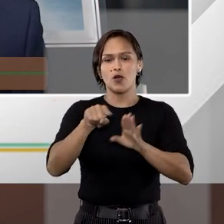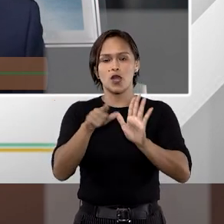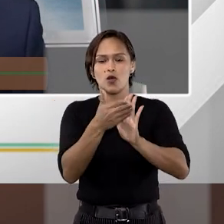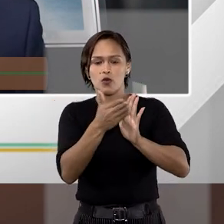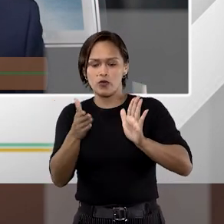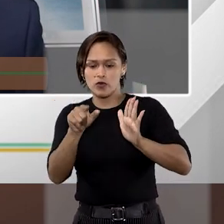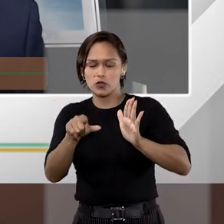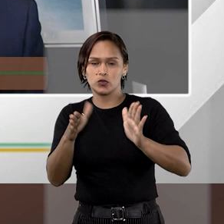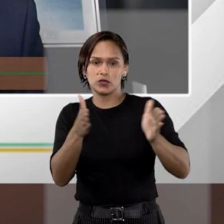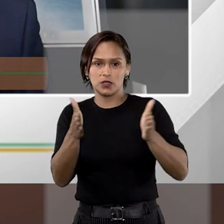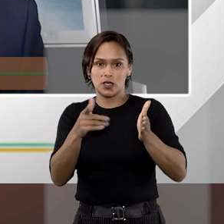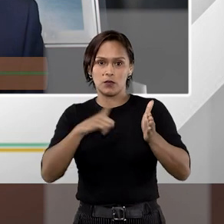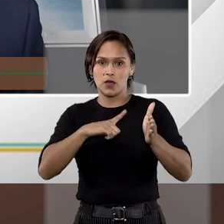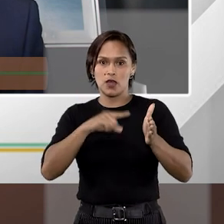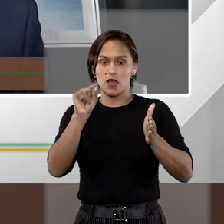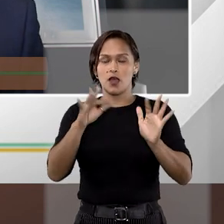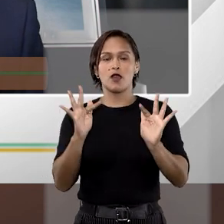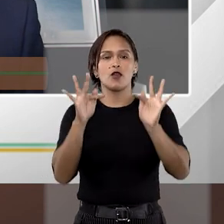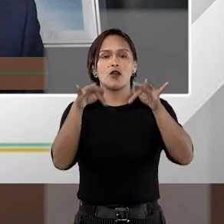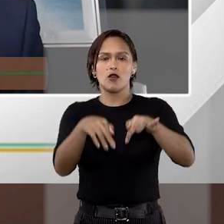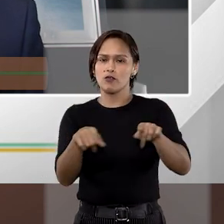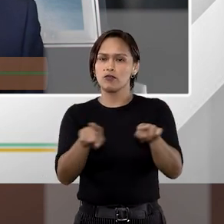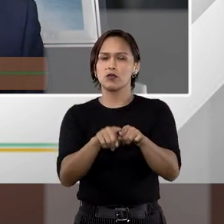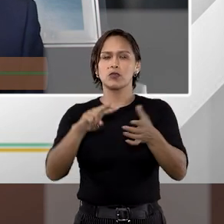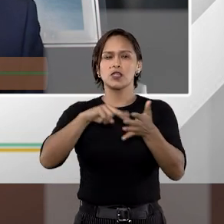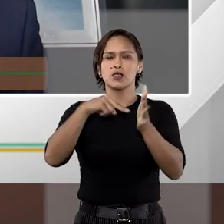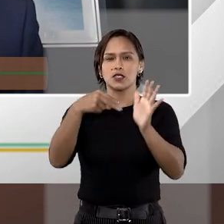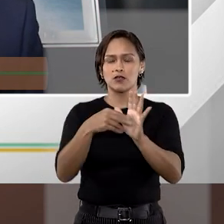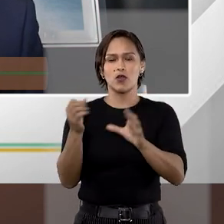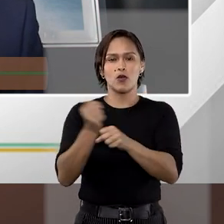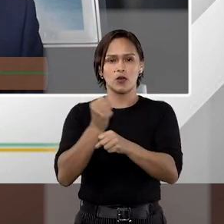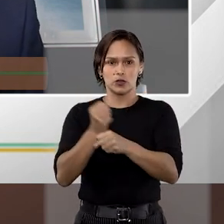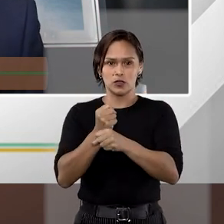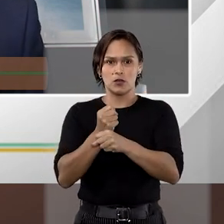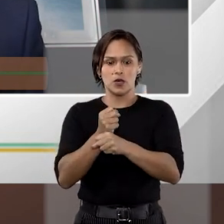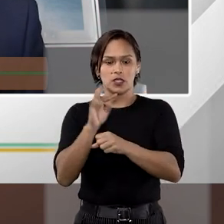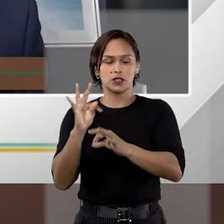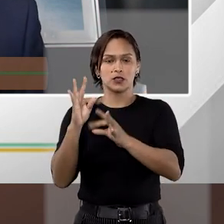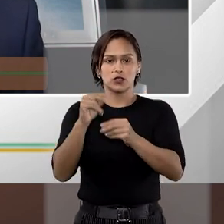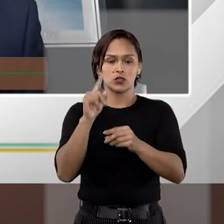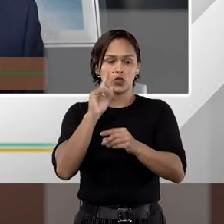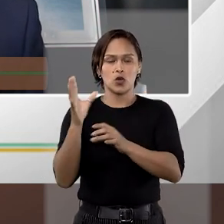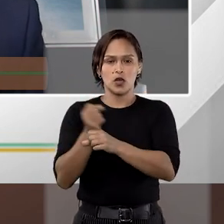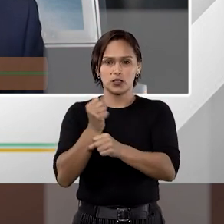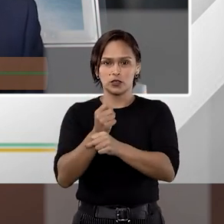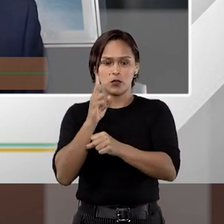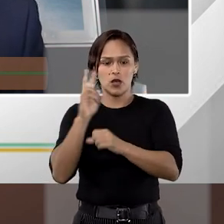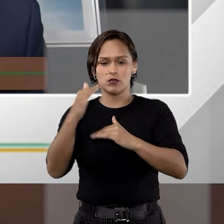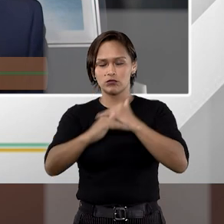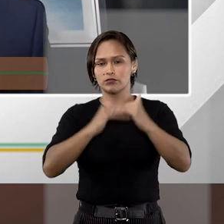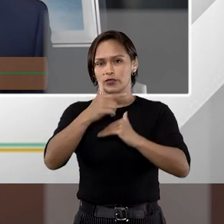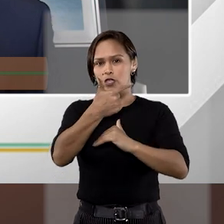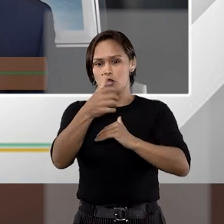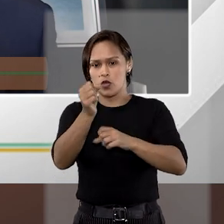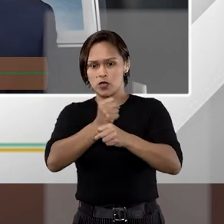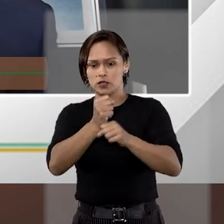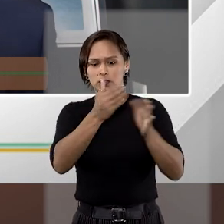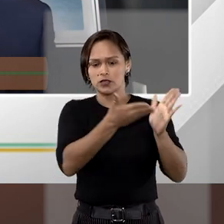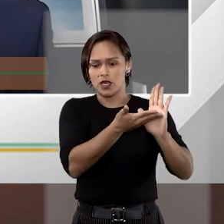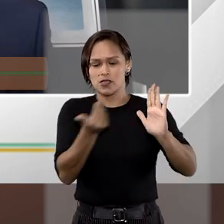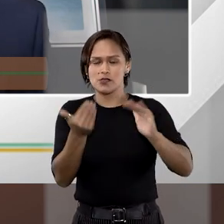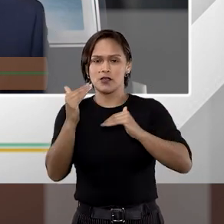exasperação que não temos técnico mas também é o final significa na soma esse somatório ultrapassar dois anos